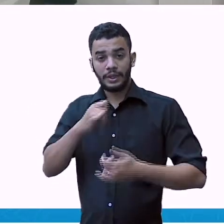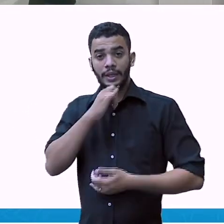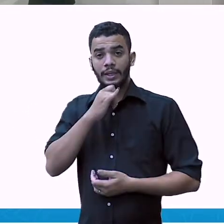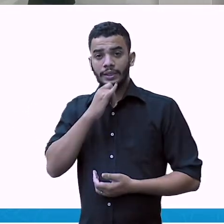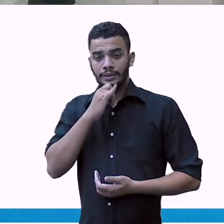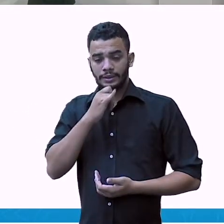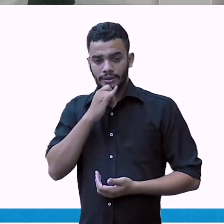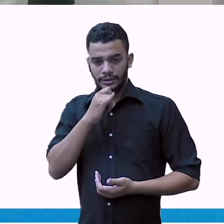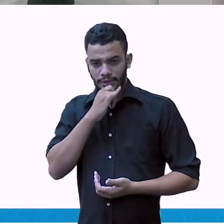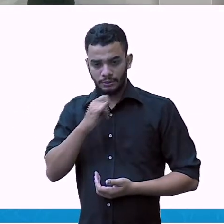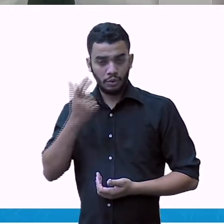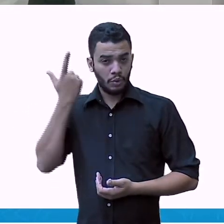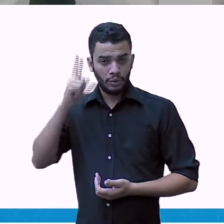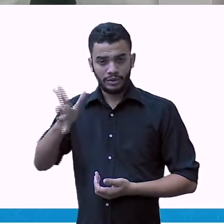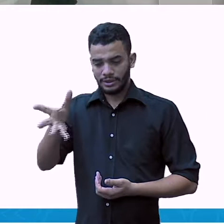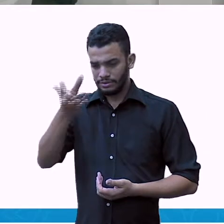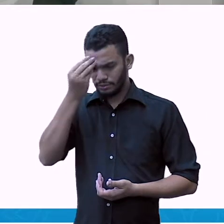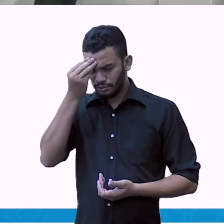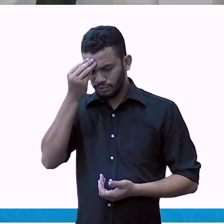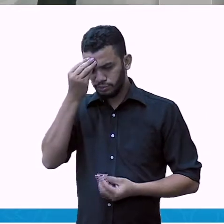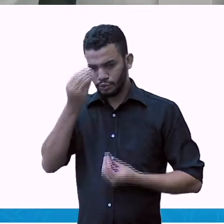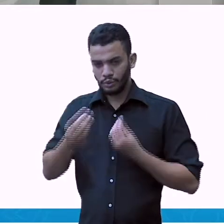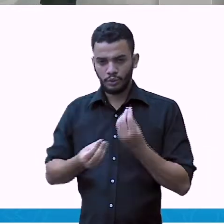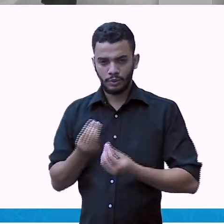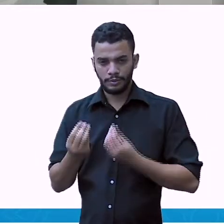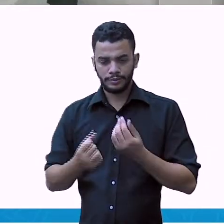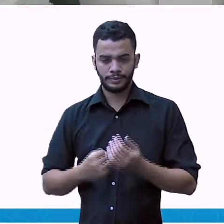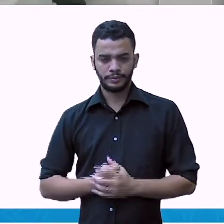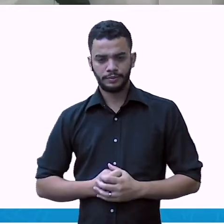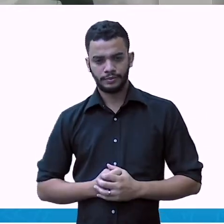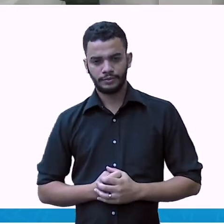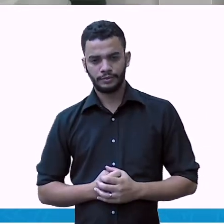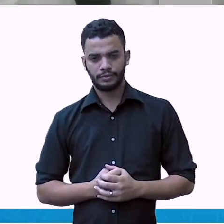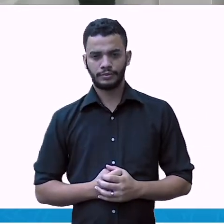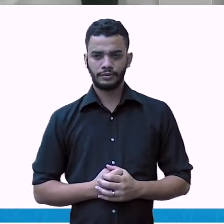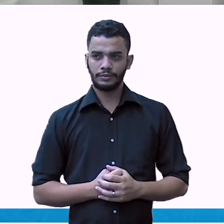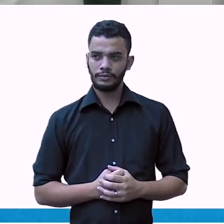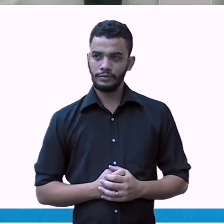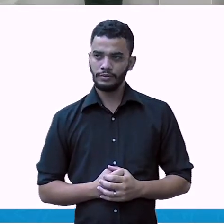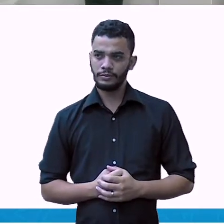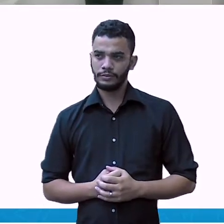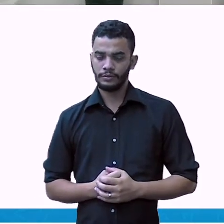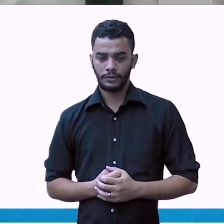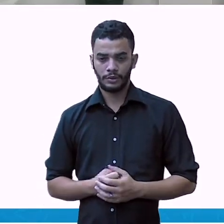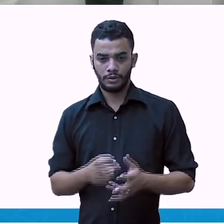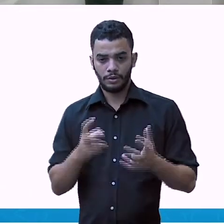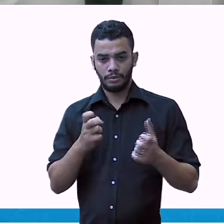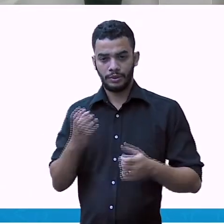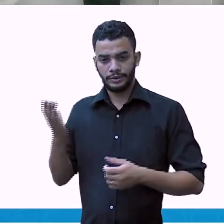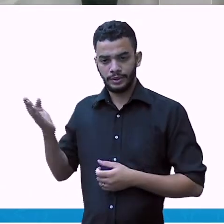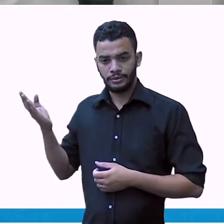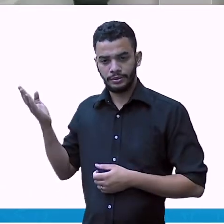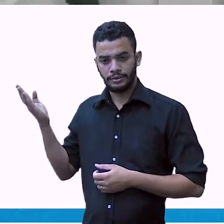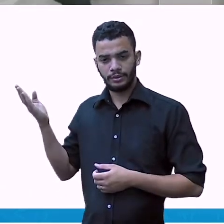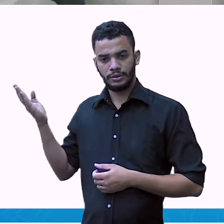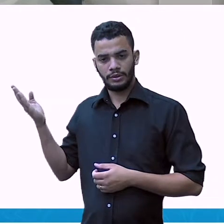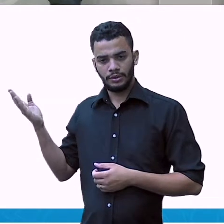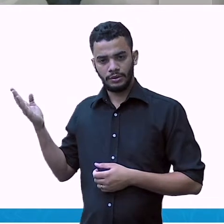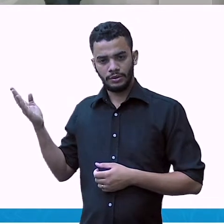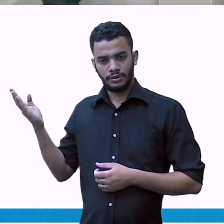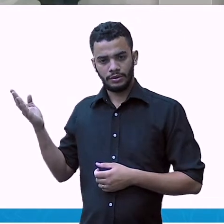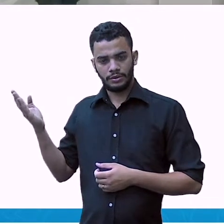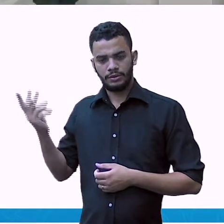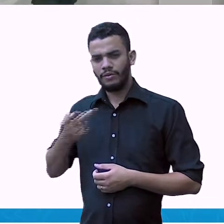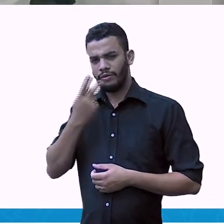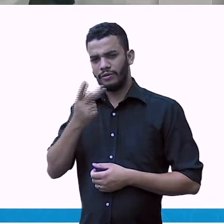como analisar um número decimal. Eu tenho aqui, eu não vou falar o nome deste número agora, vou falar algarismo